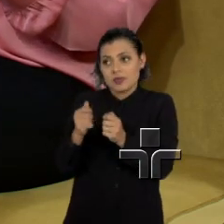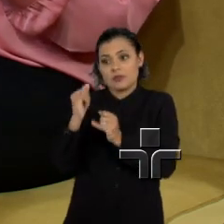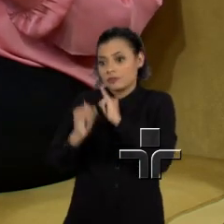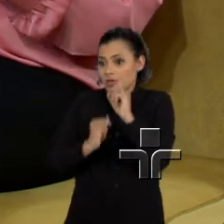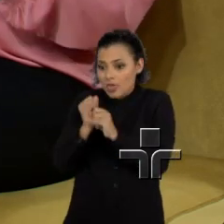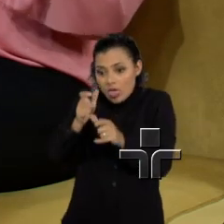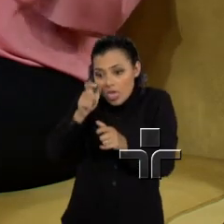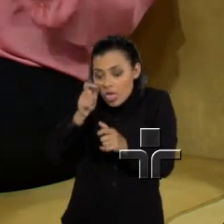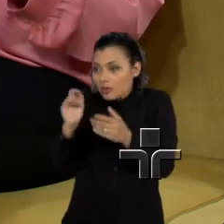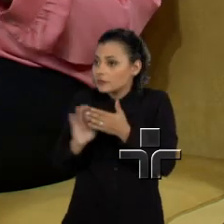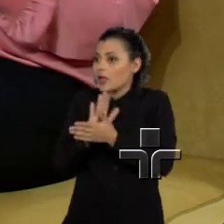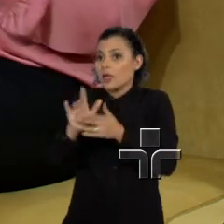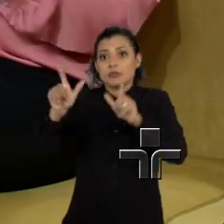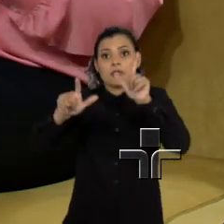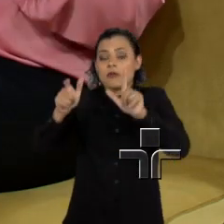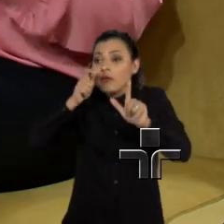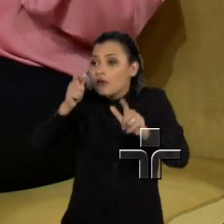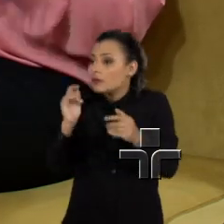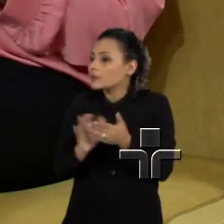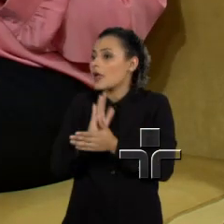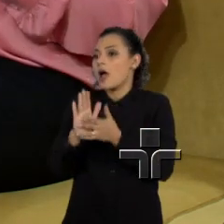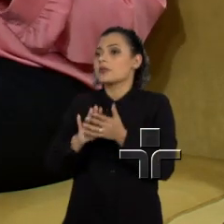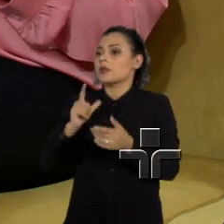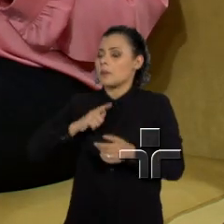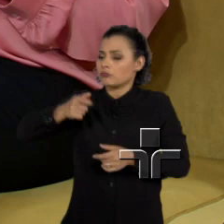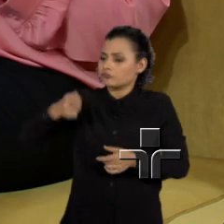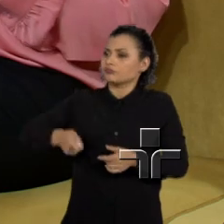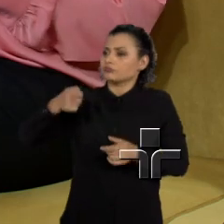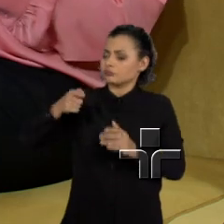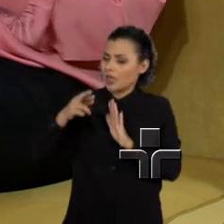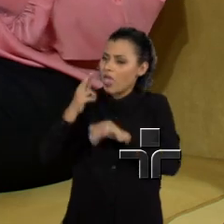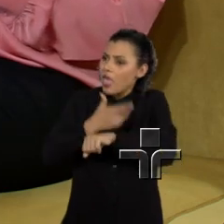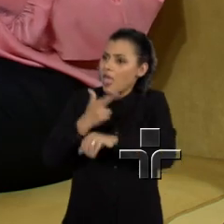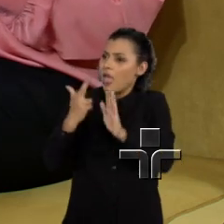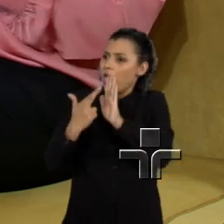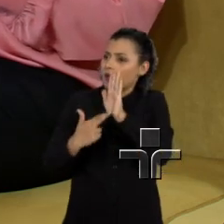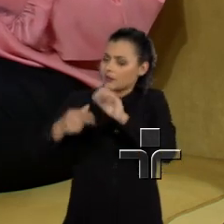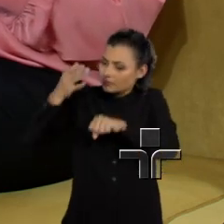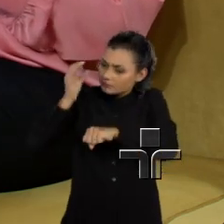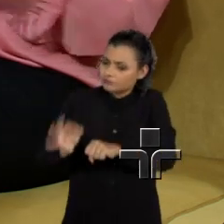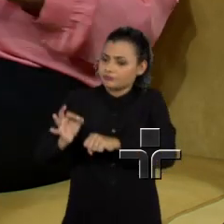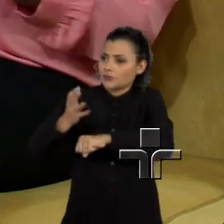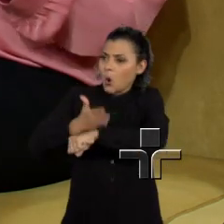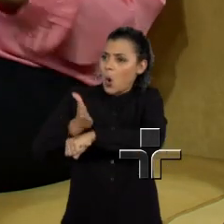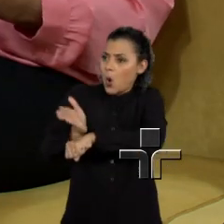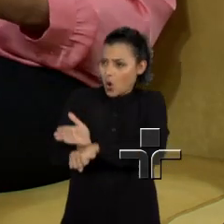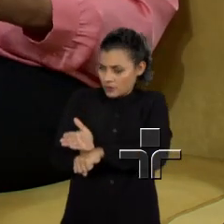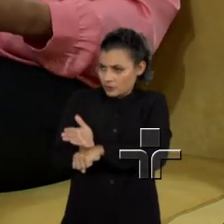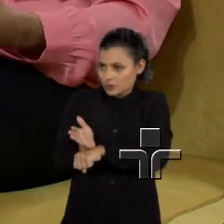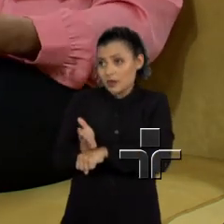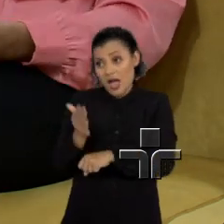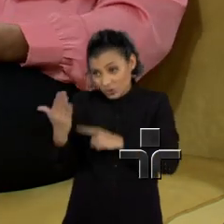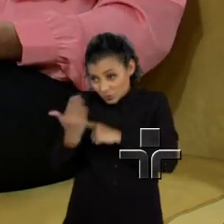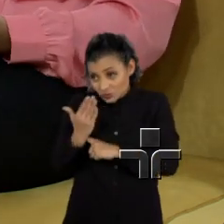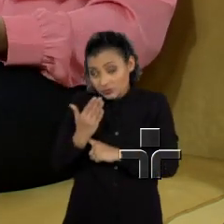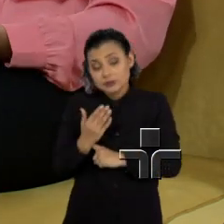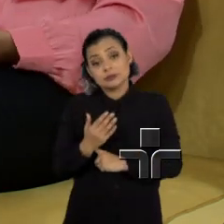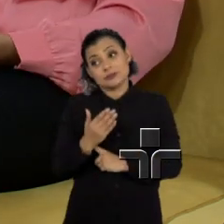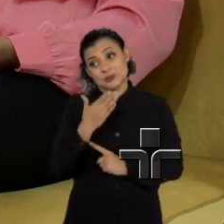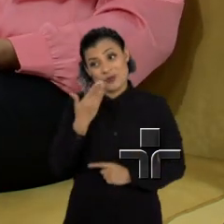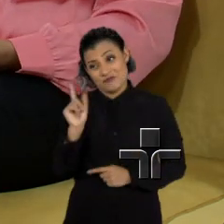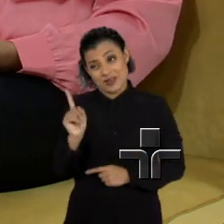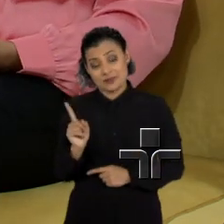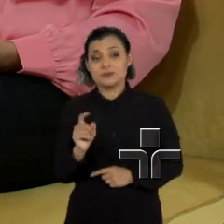internet, não vou assistir TV, enfim, ser mais rígido com os horários. Ajuda? Não é tão fácil, mas ajuda. Muito. Muito